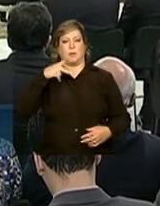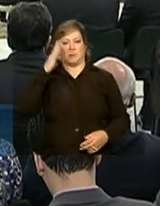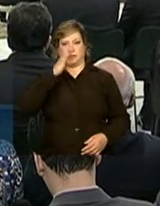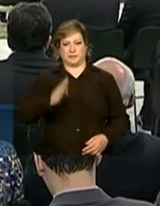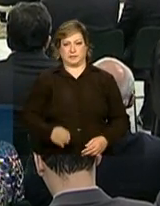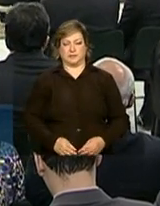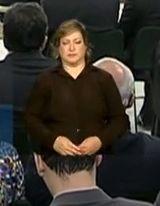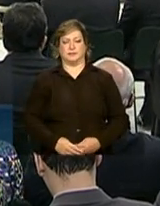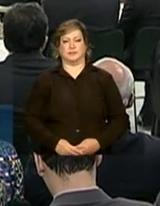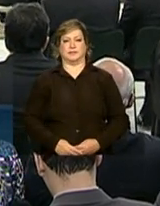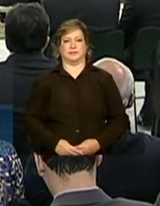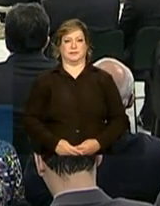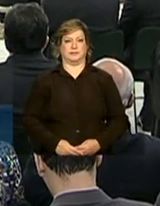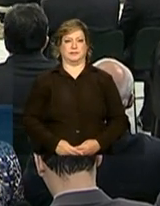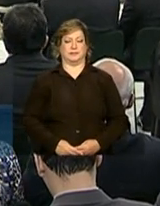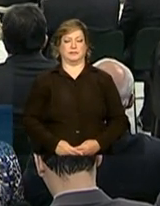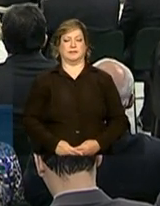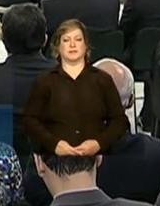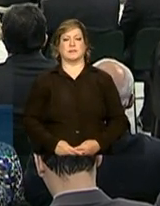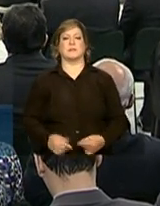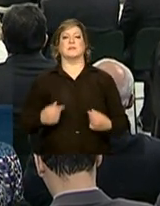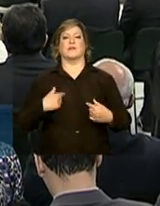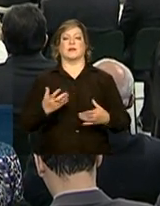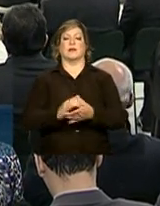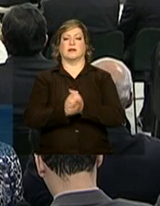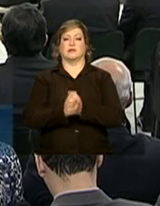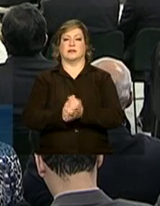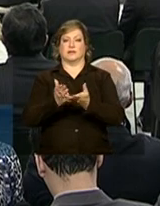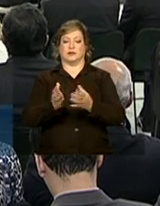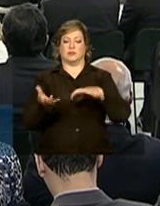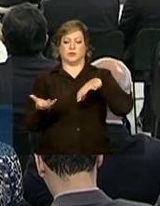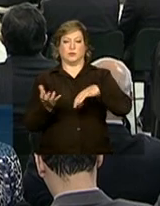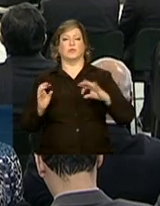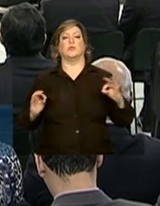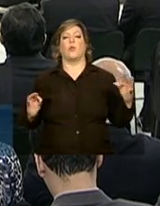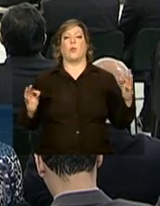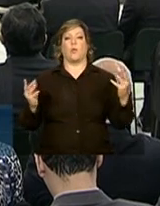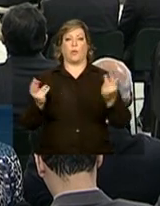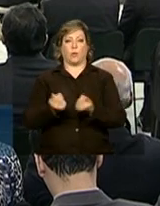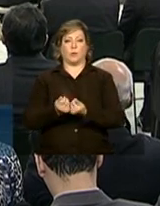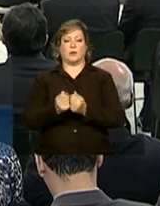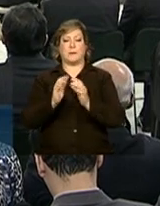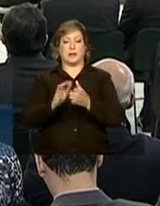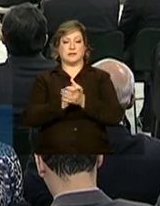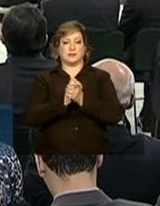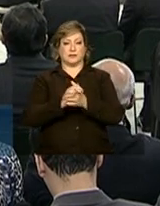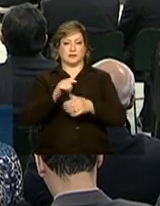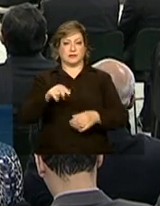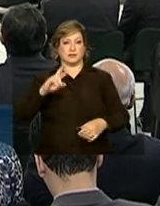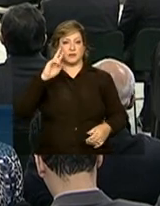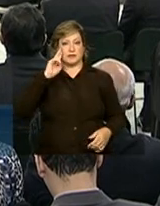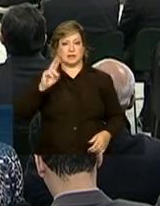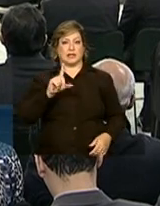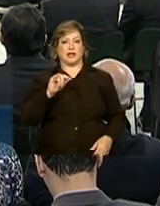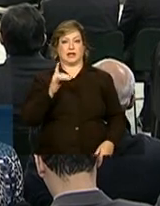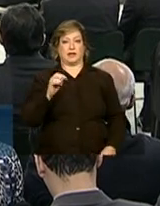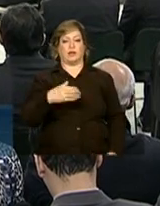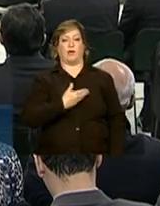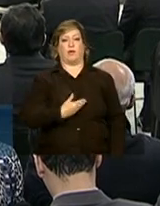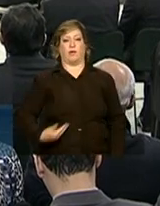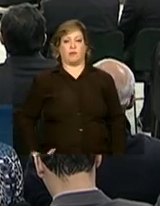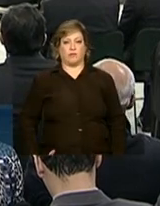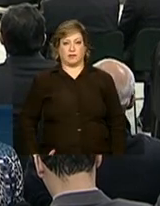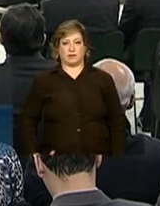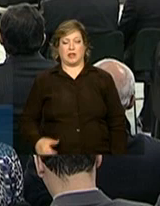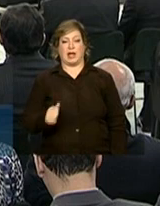públicas. Eu queria saudar o Congresso Nacional como um todo, mas saudaria aqui os líderes do governo,